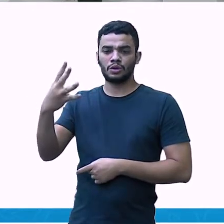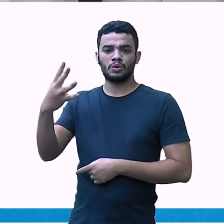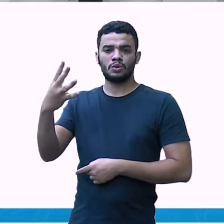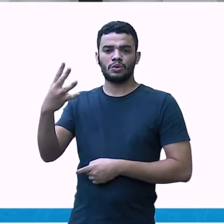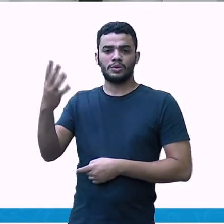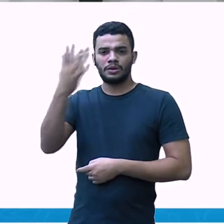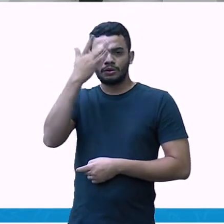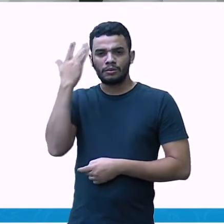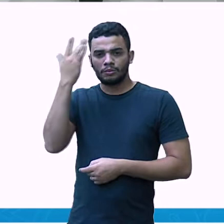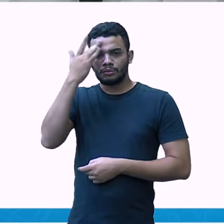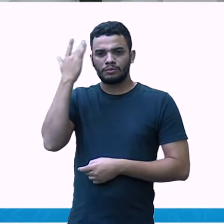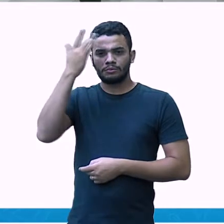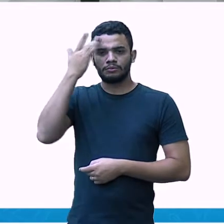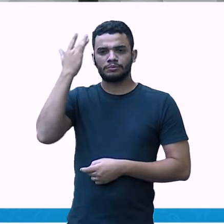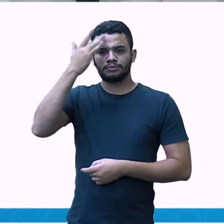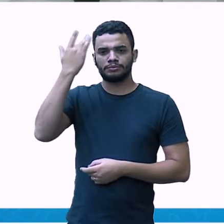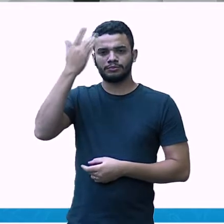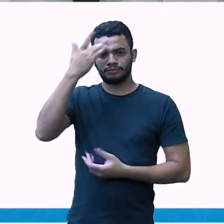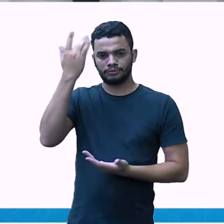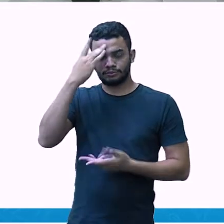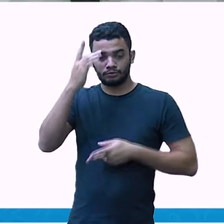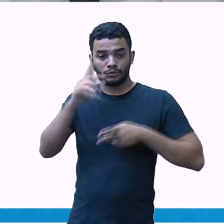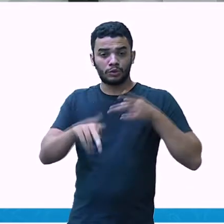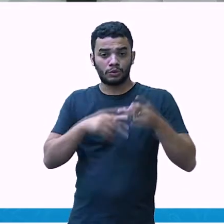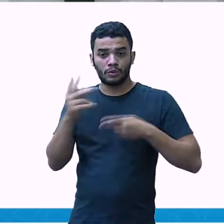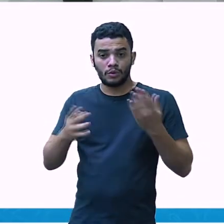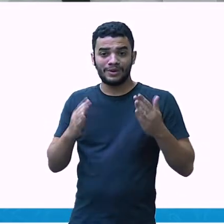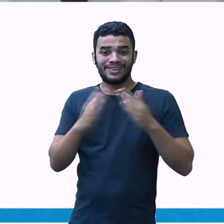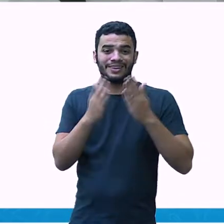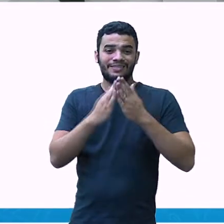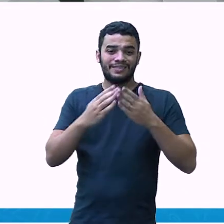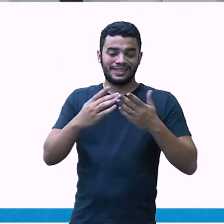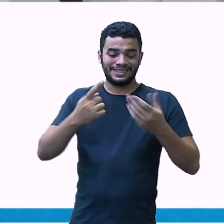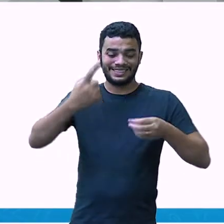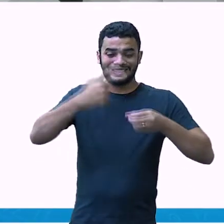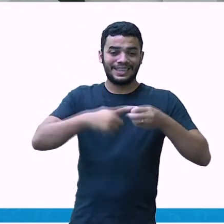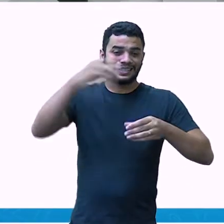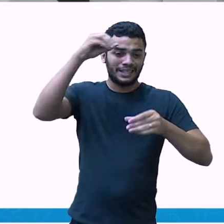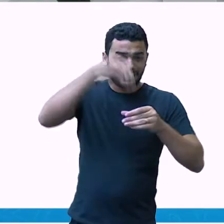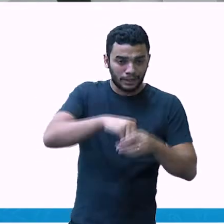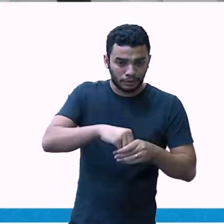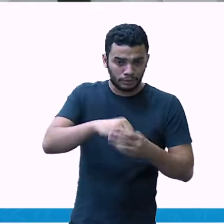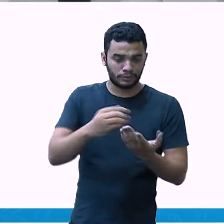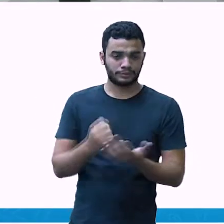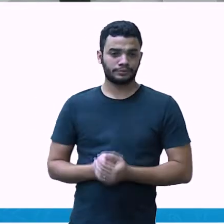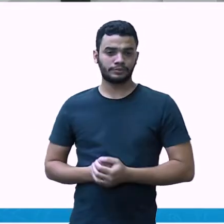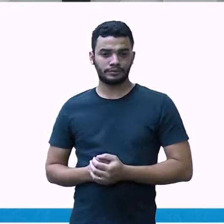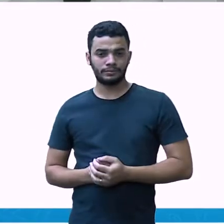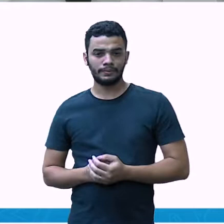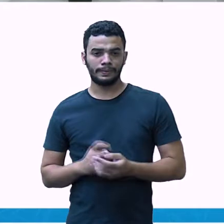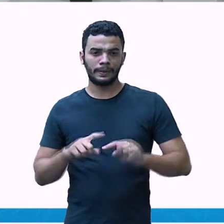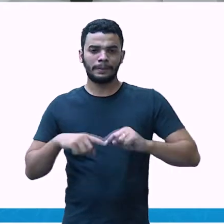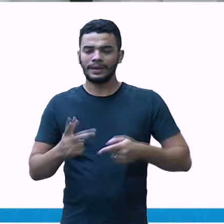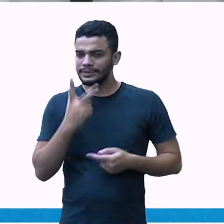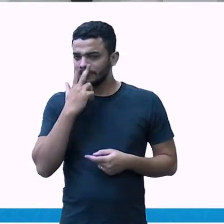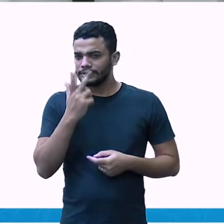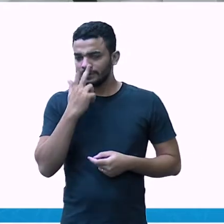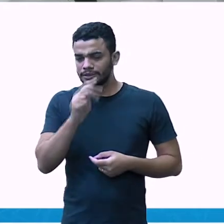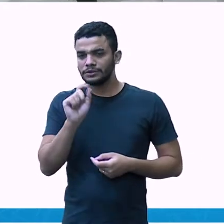1990-2014. Então, nós temos aqui 1990 e 2014. Porém, eles